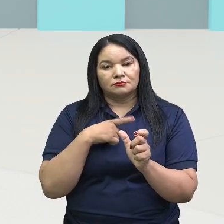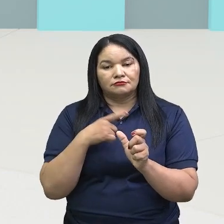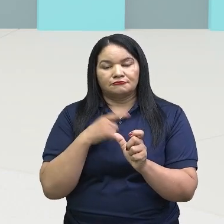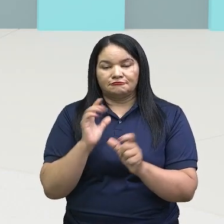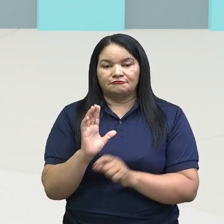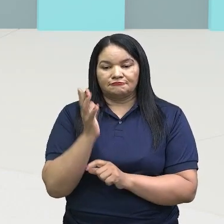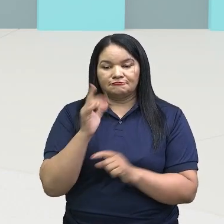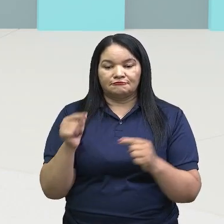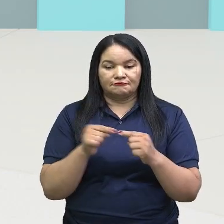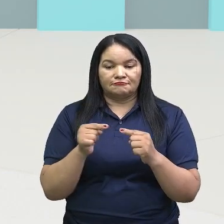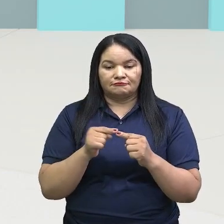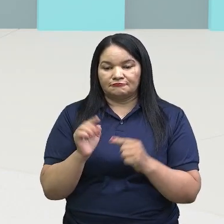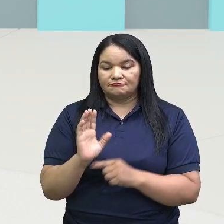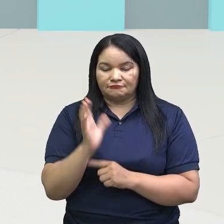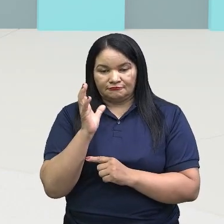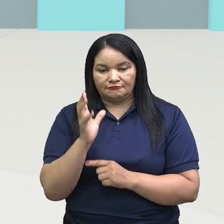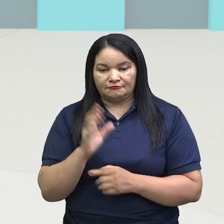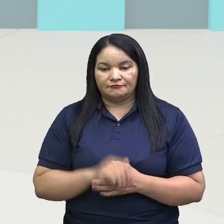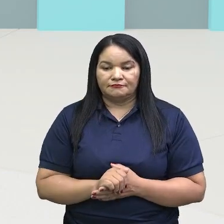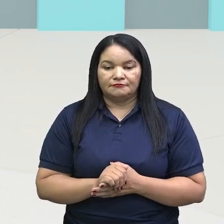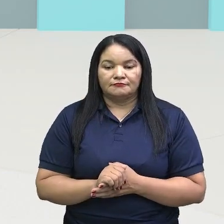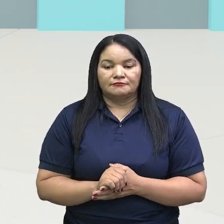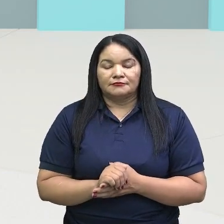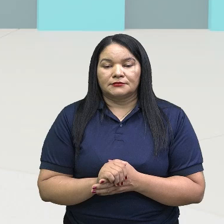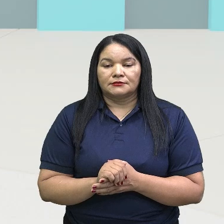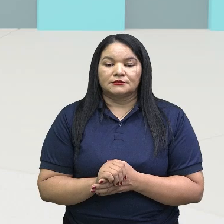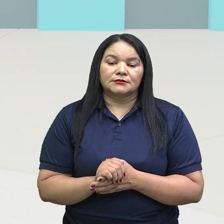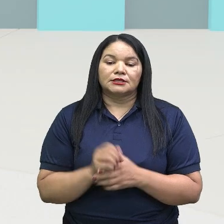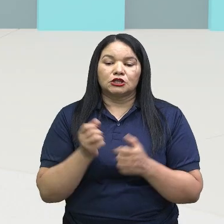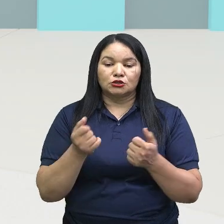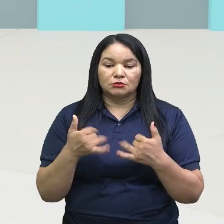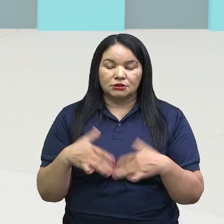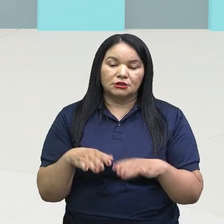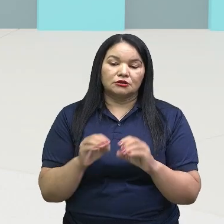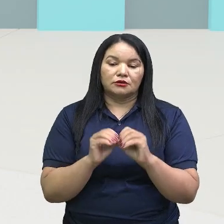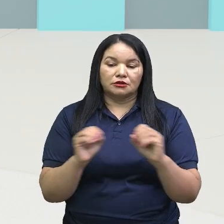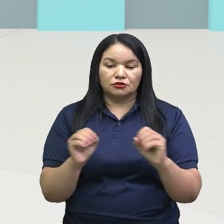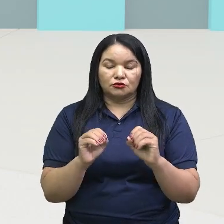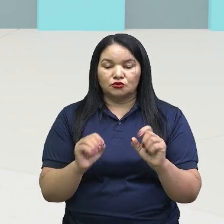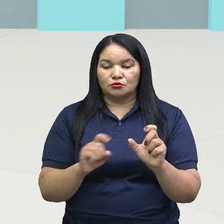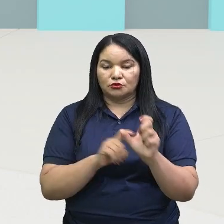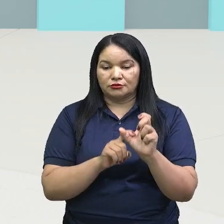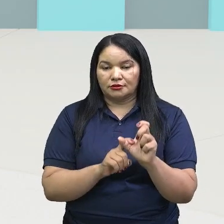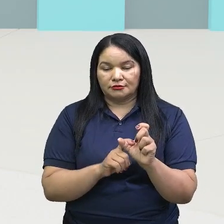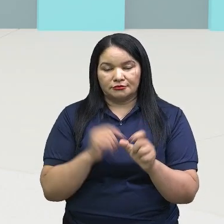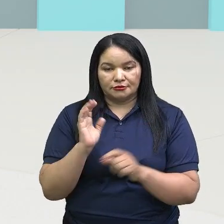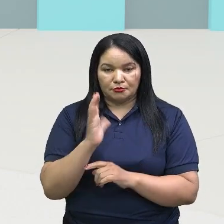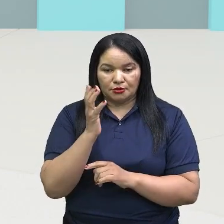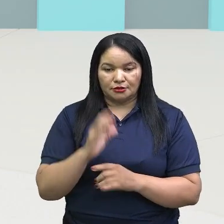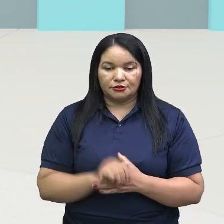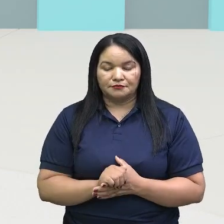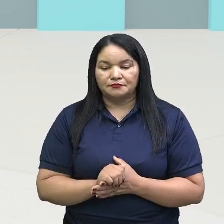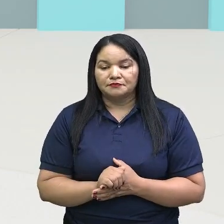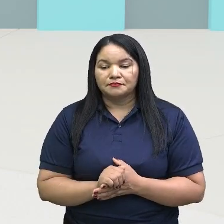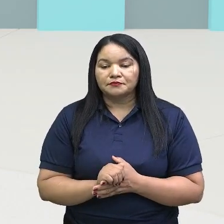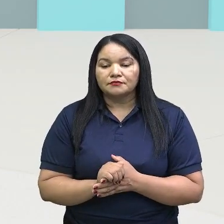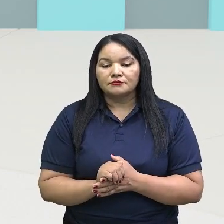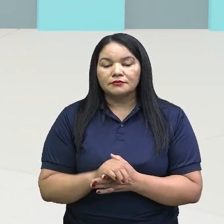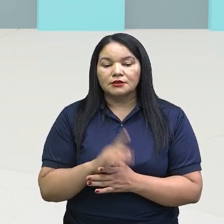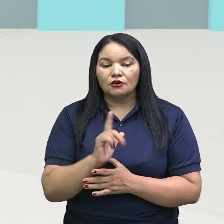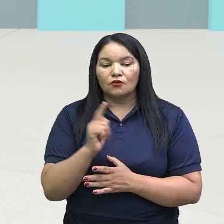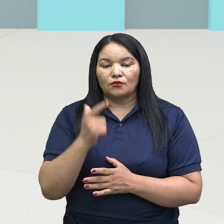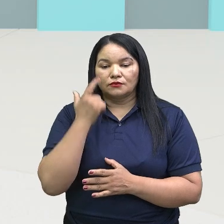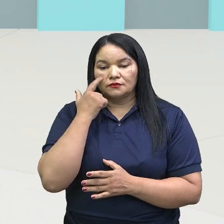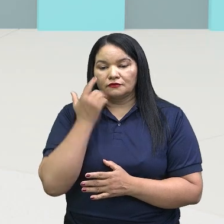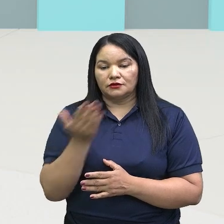têm sentido de temporalidade, vão expressar nas orações subordinadas temporais. E agora, a gente vai